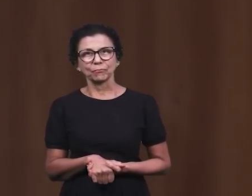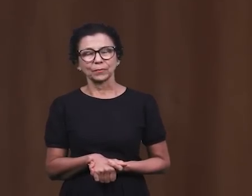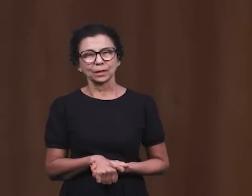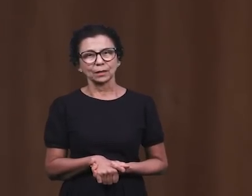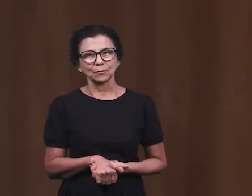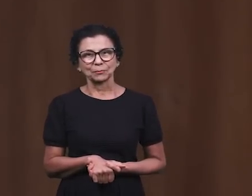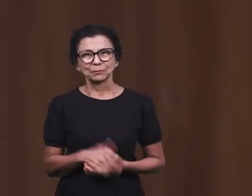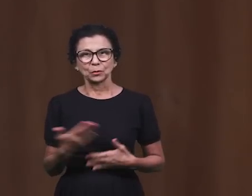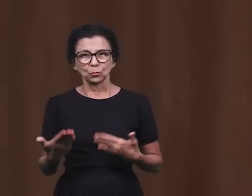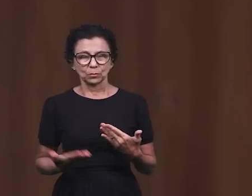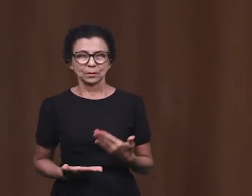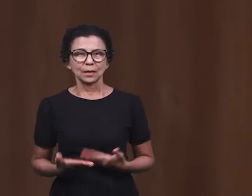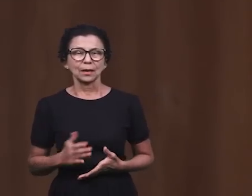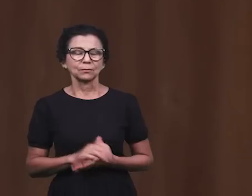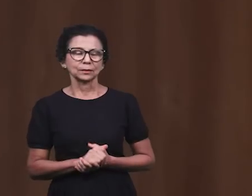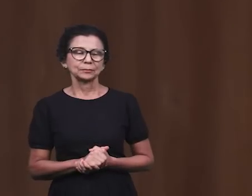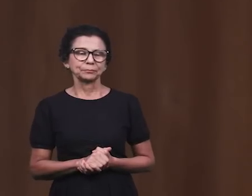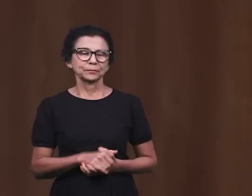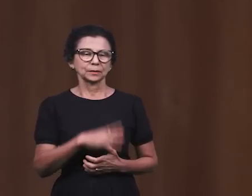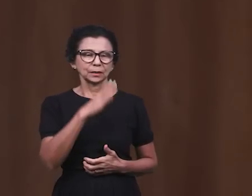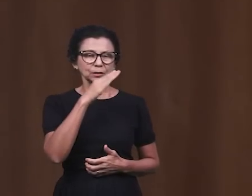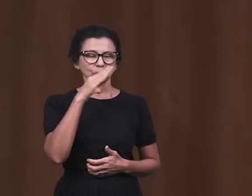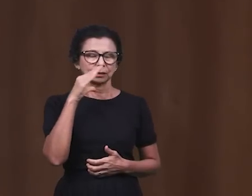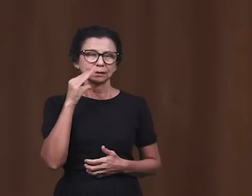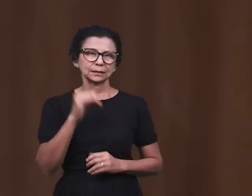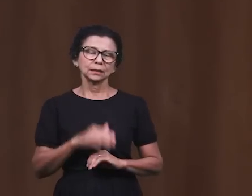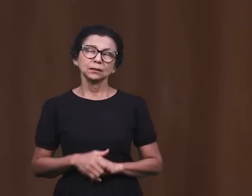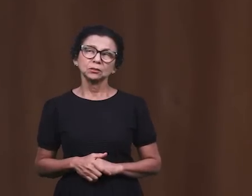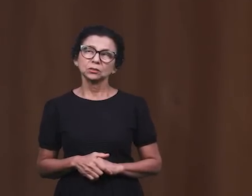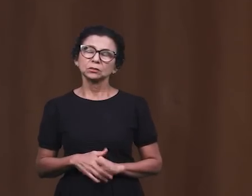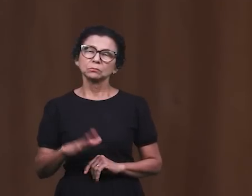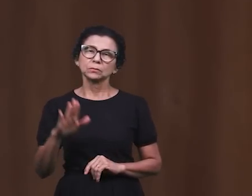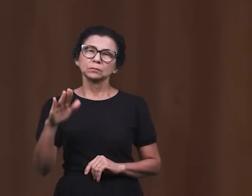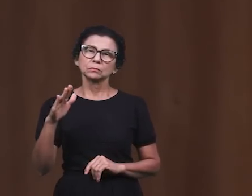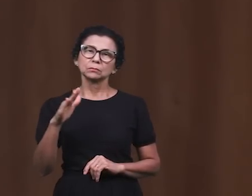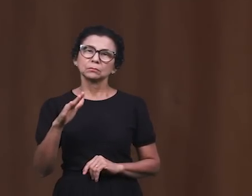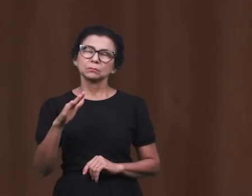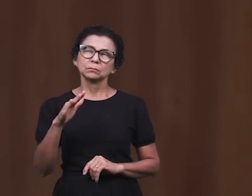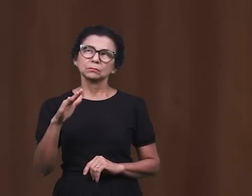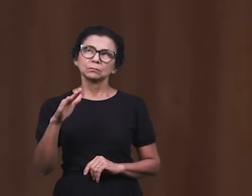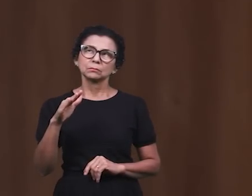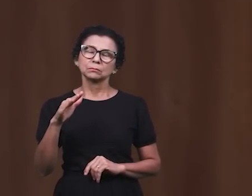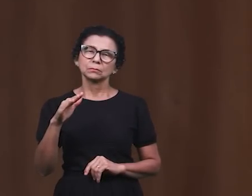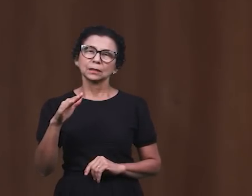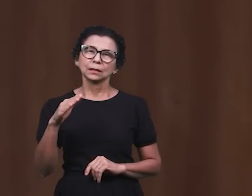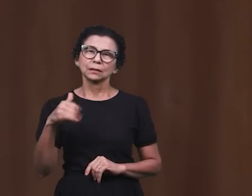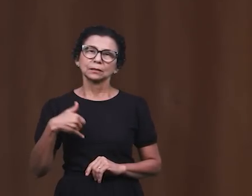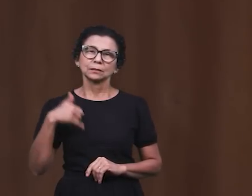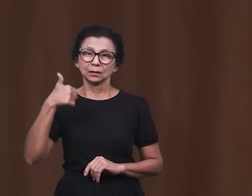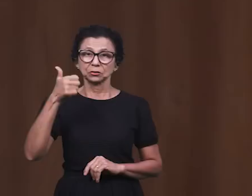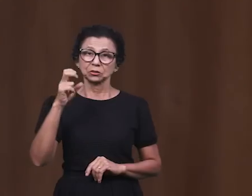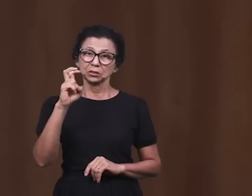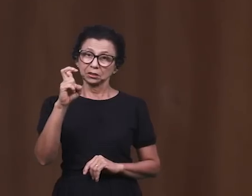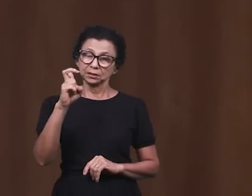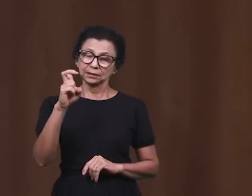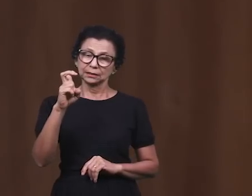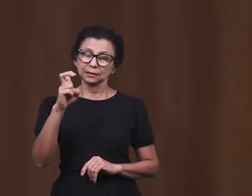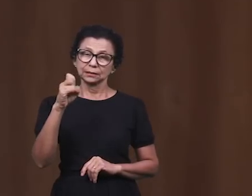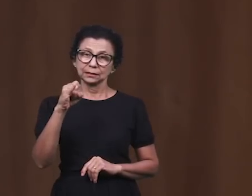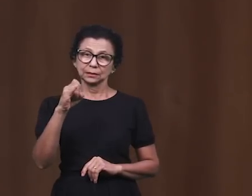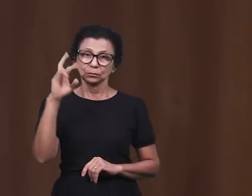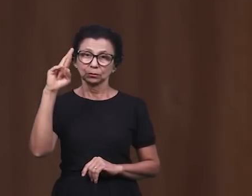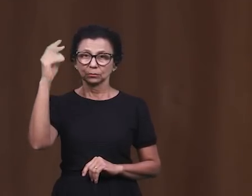adolescência, né? Ele completa ali os 15 anos Se o Senhor